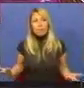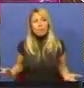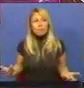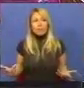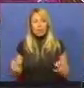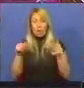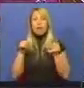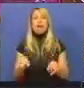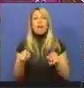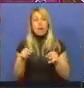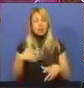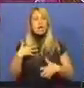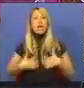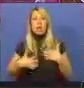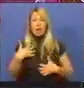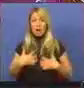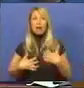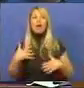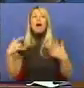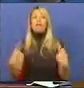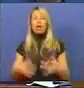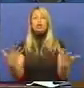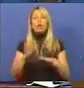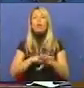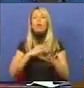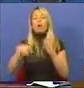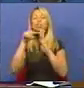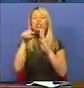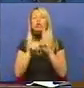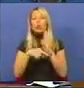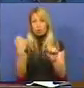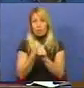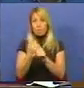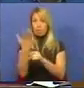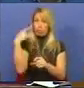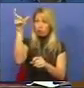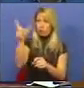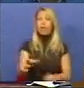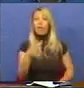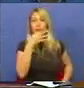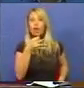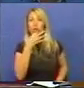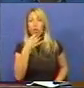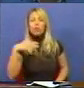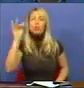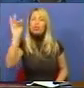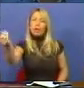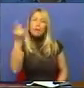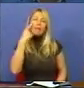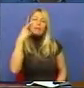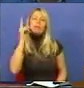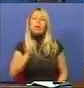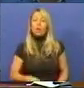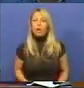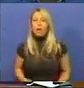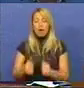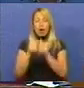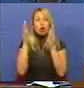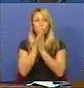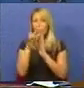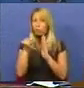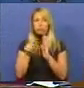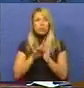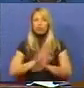é uma grande inquietação. E quanto ao Estatuto dos Trabalhadores que falou, eu chamo-lhe a atenção do seguinte: todo o dispositivo